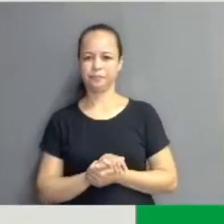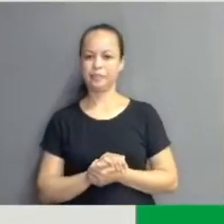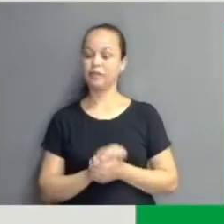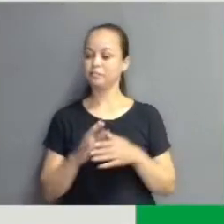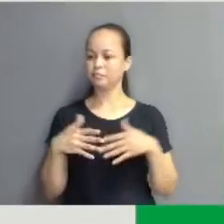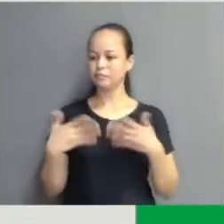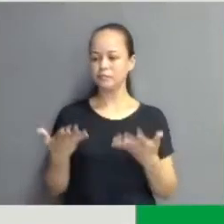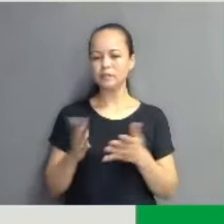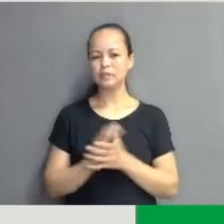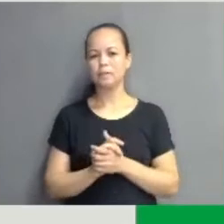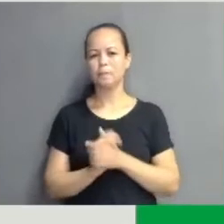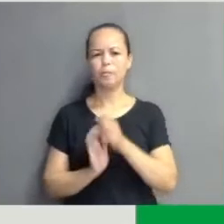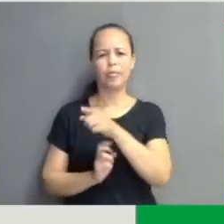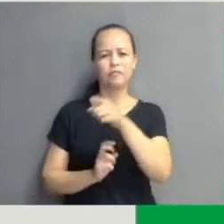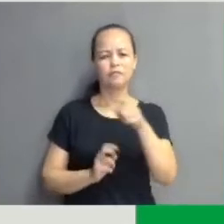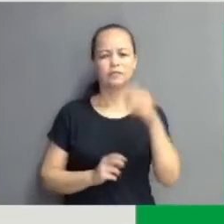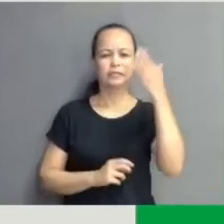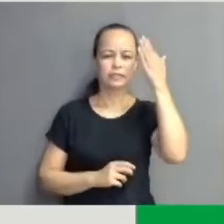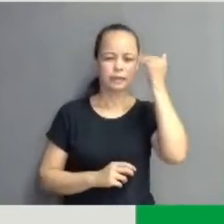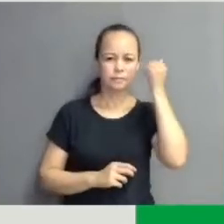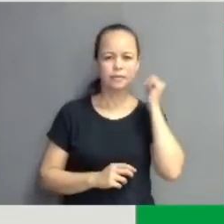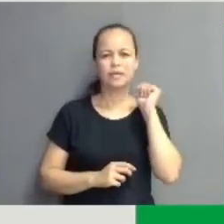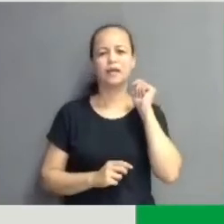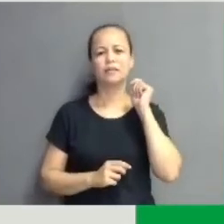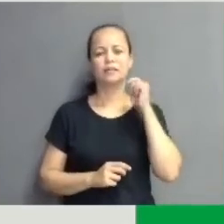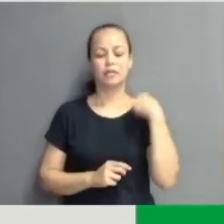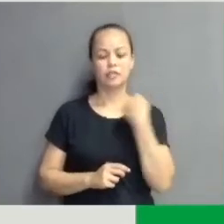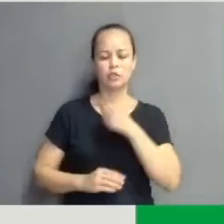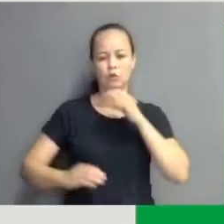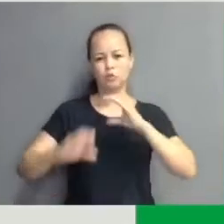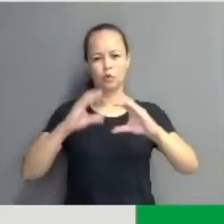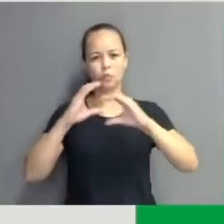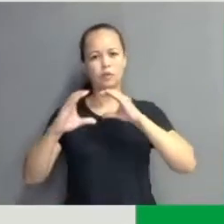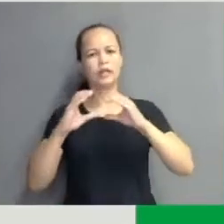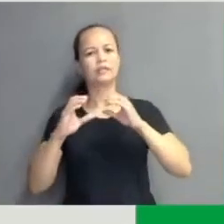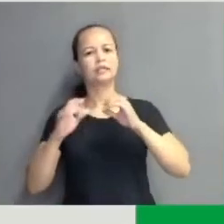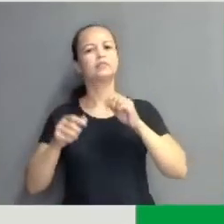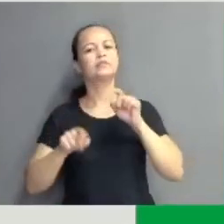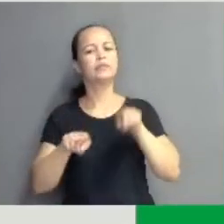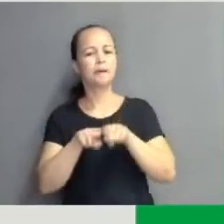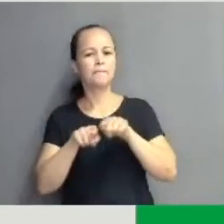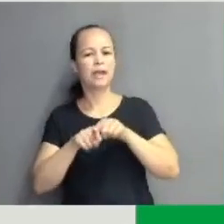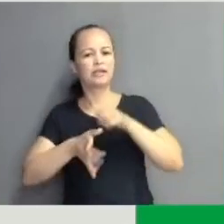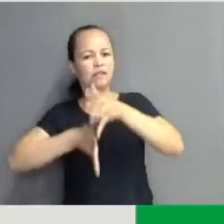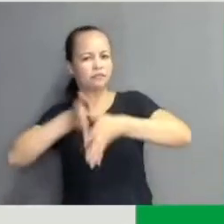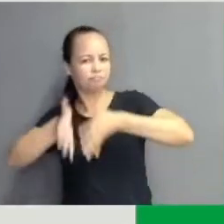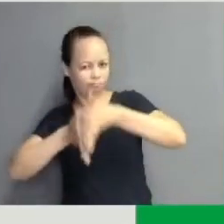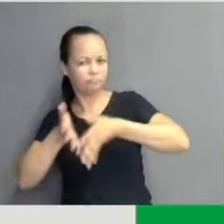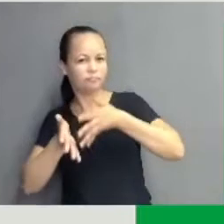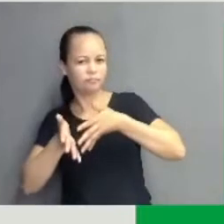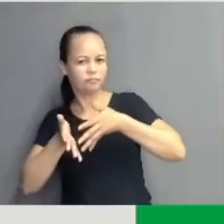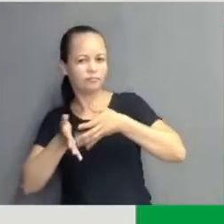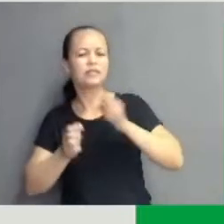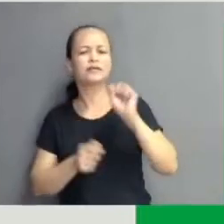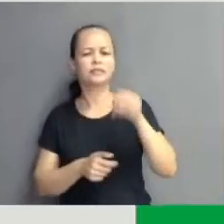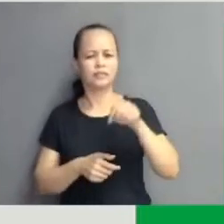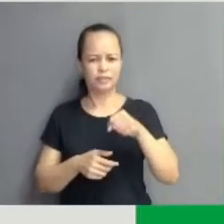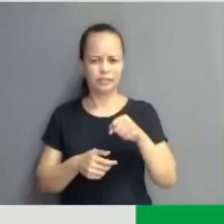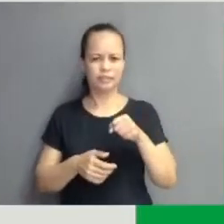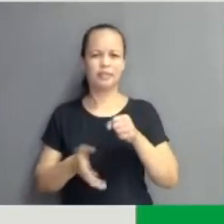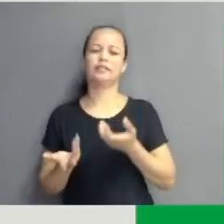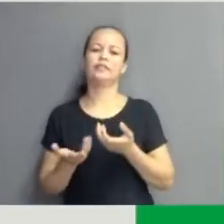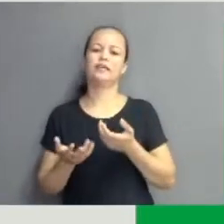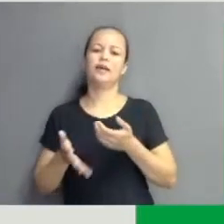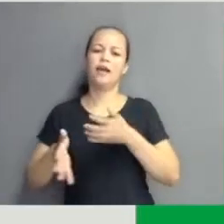agência você sabia que também nós nos comunicamos através da libras isso mesmo é a língua